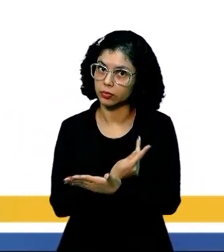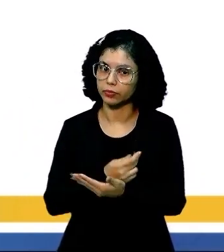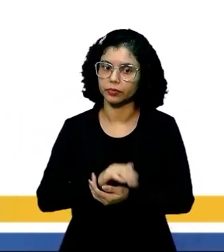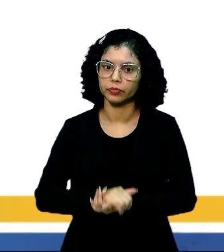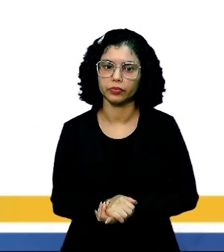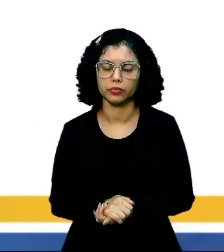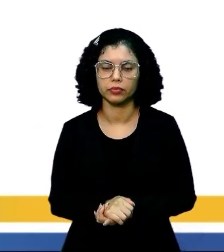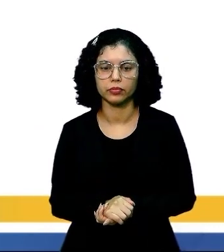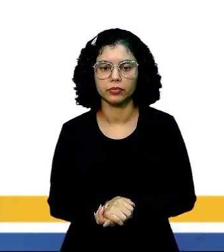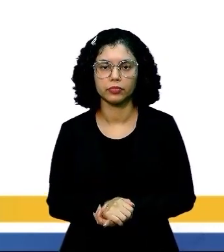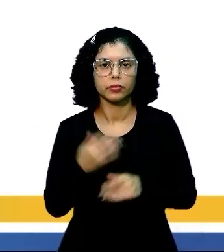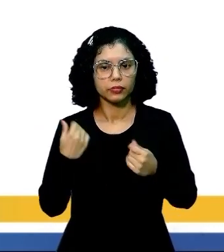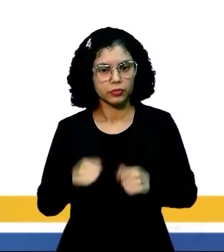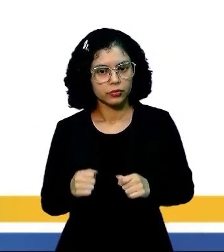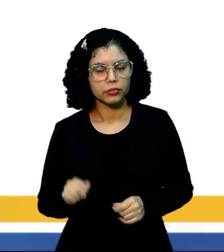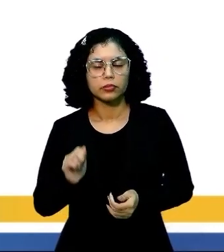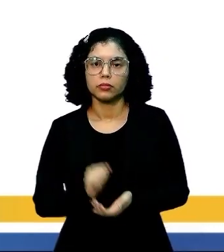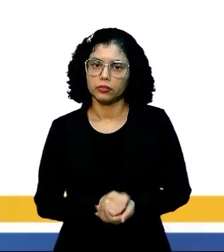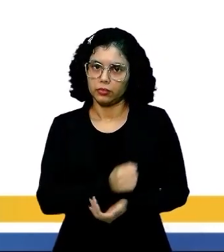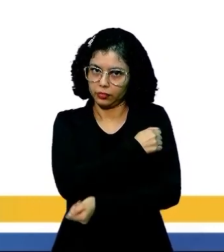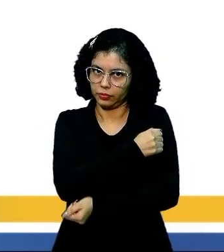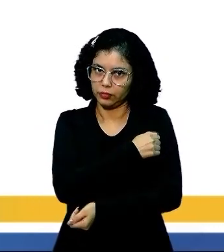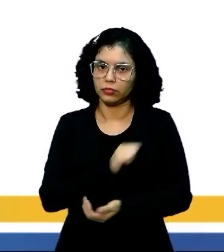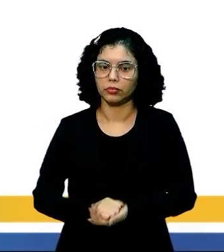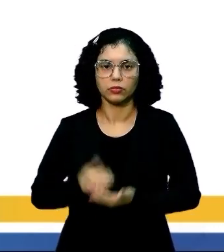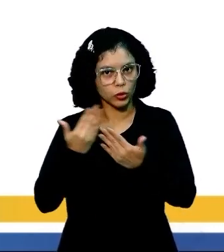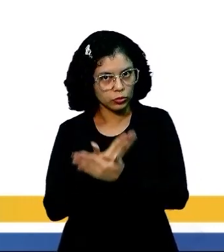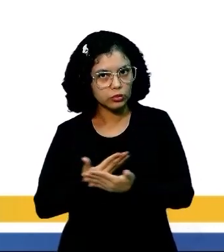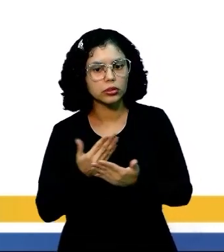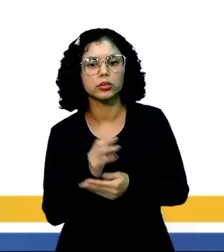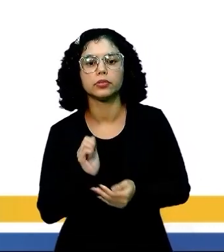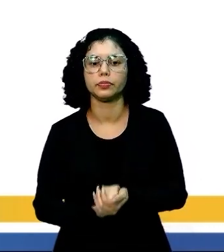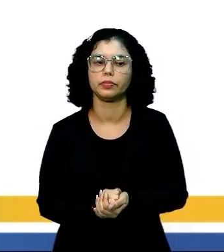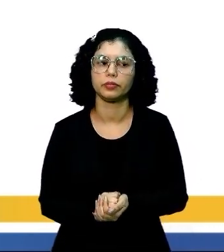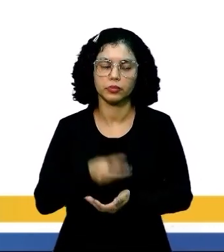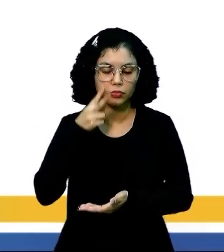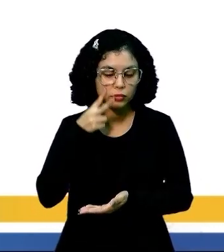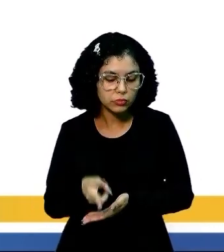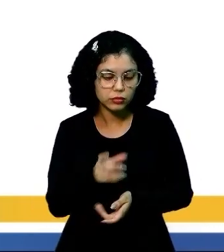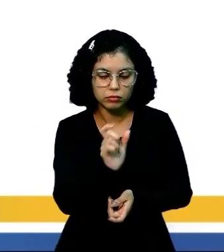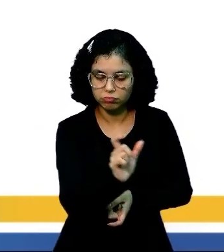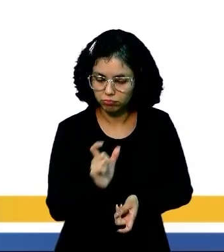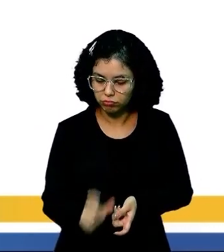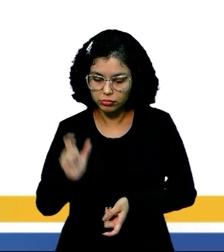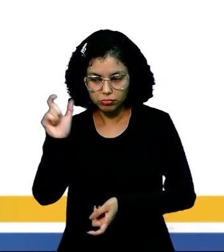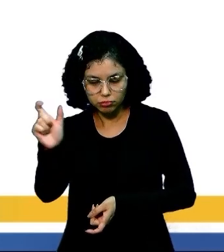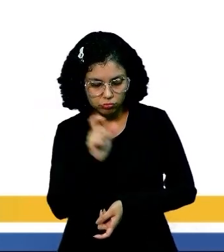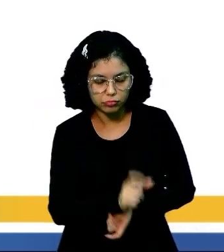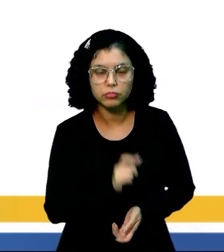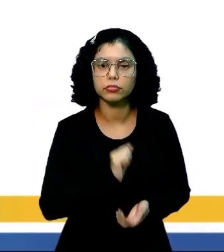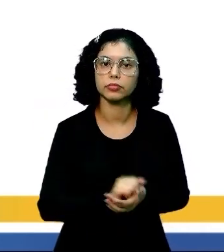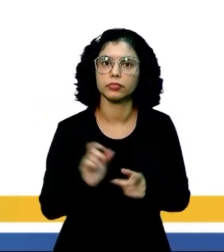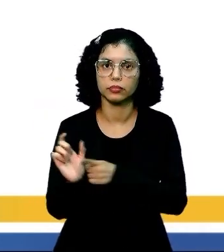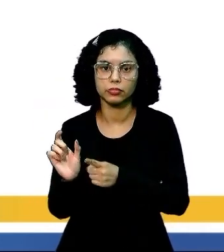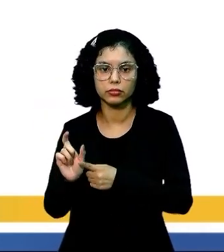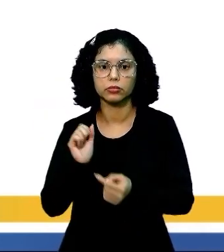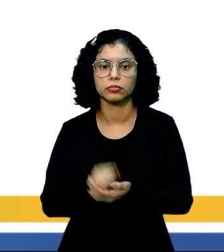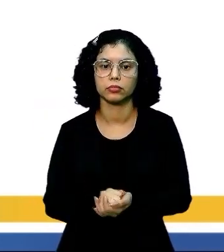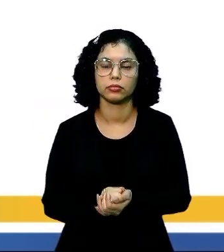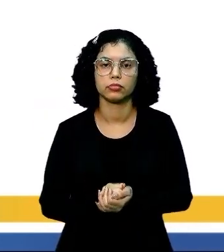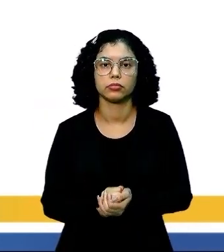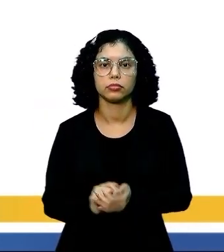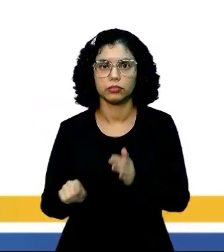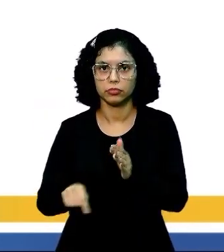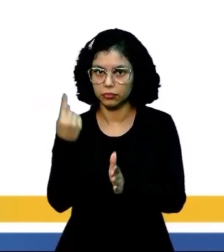questão, né? Tem alunos que fazem isso, tá? Eles vão lá no enunciado, pegam lá a palavra, né? Aí vão no texto, a